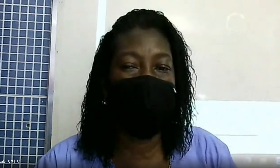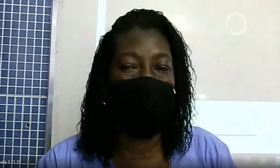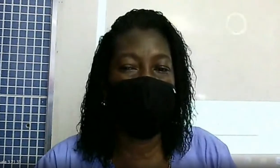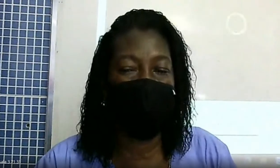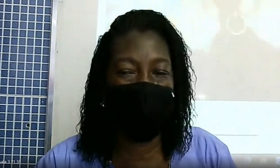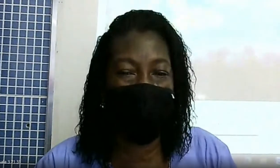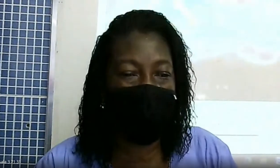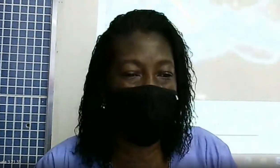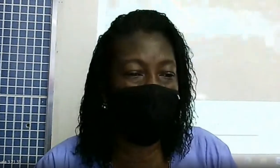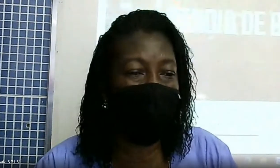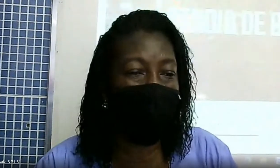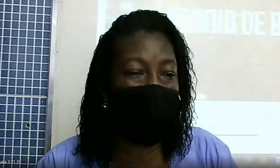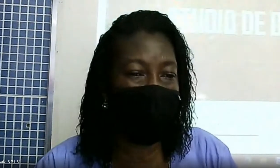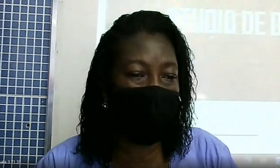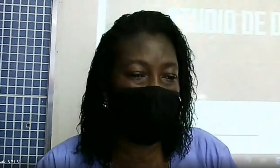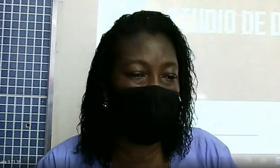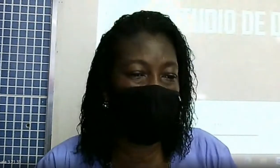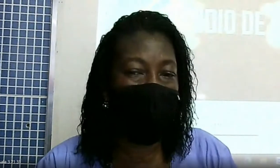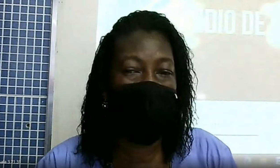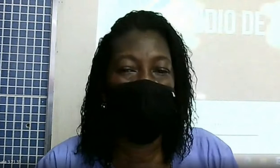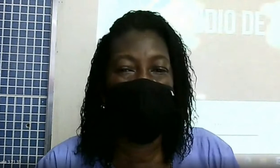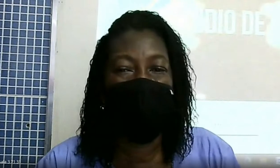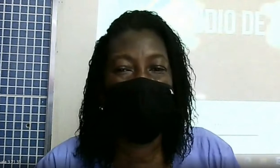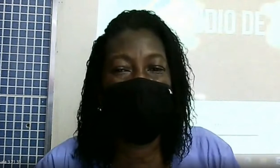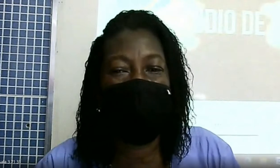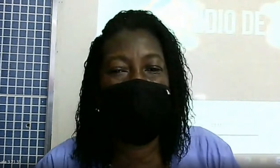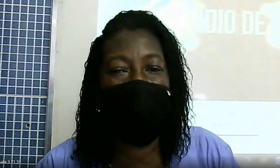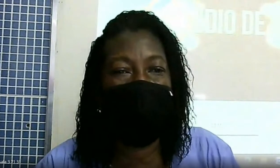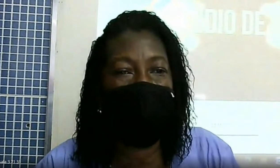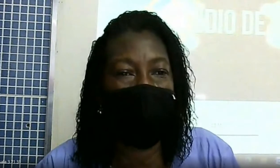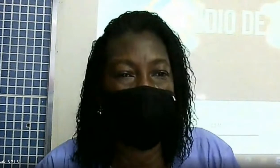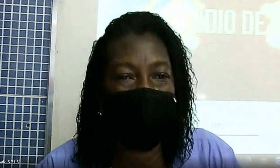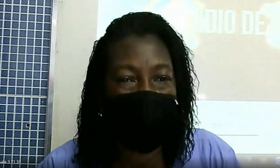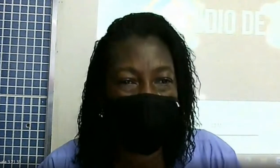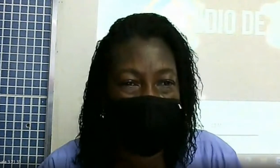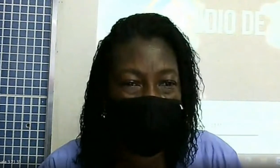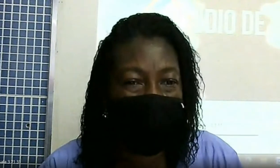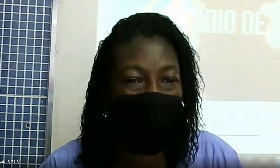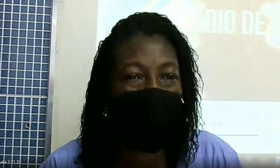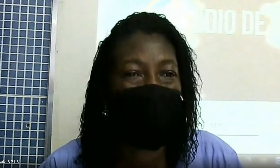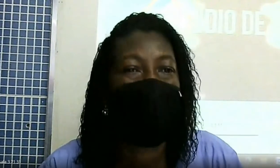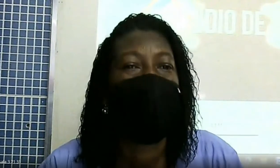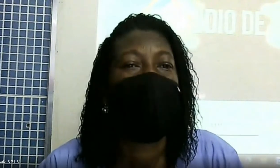carnaval, sem florear. Sem florear, meu bem.